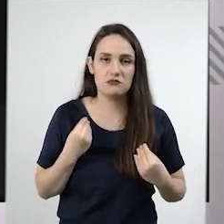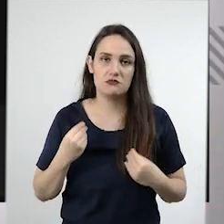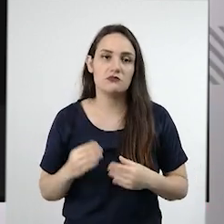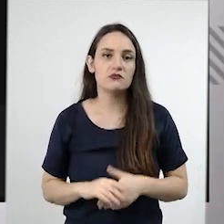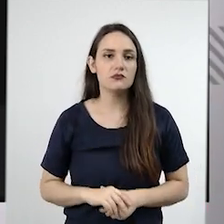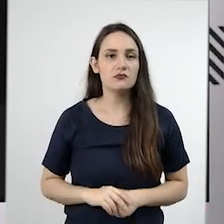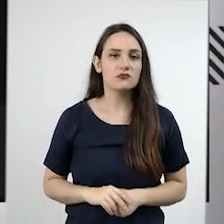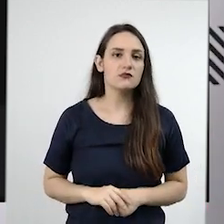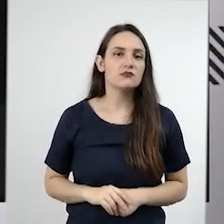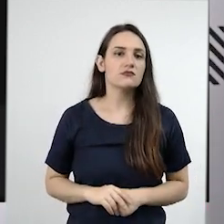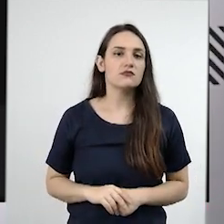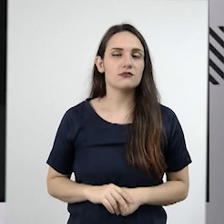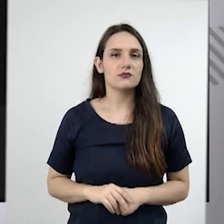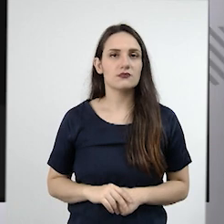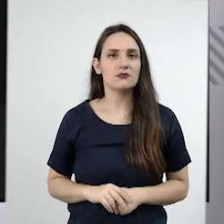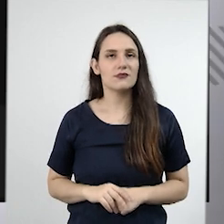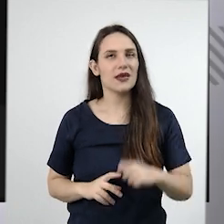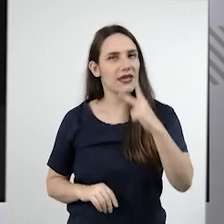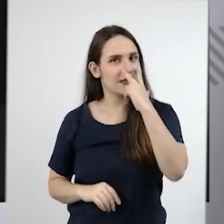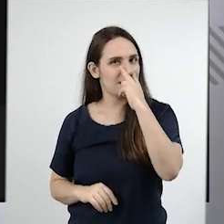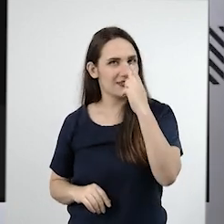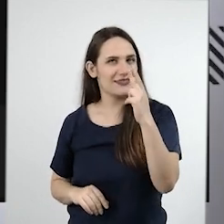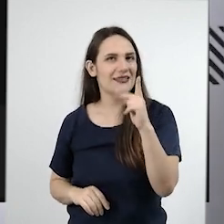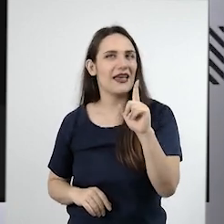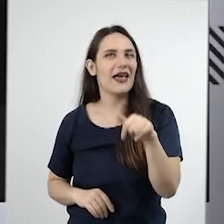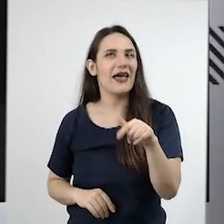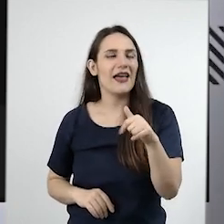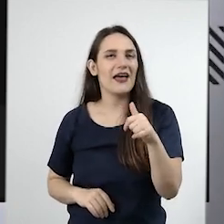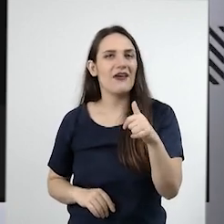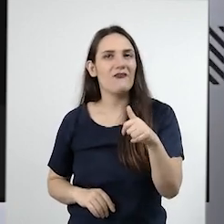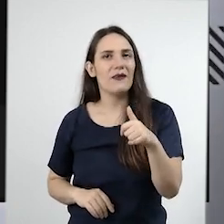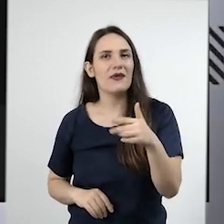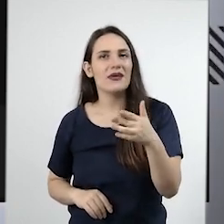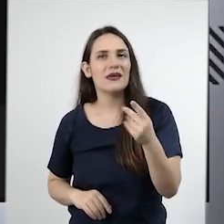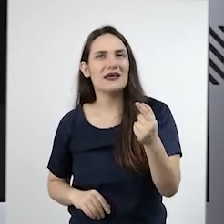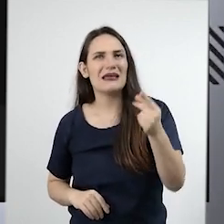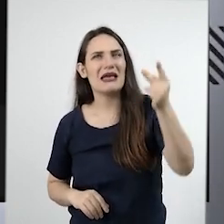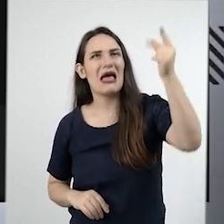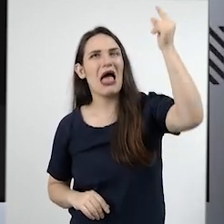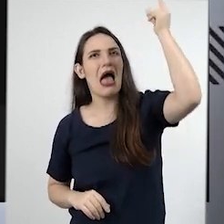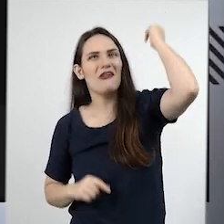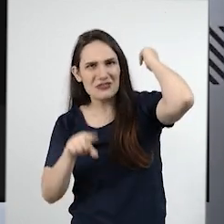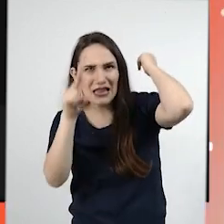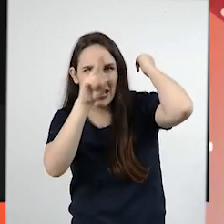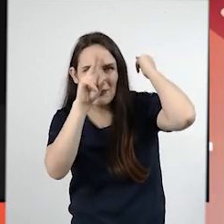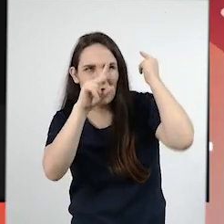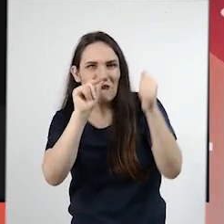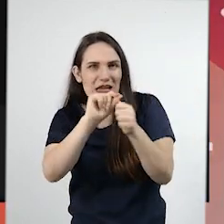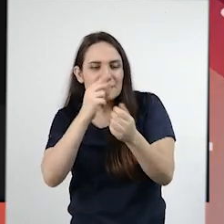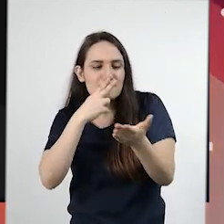ali um pouquinho atrás, naquele momento que escreviam cartas, mandavam